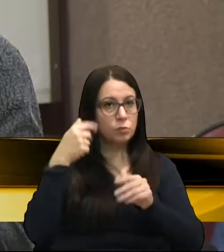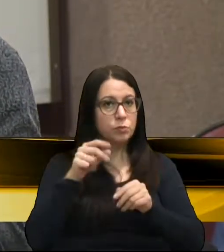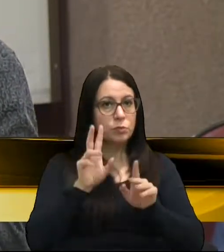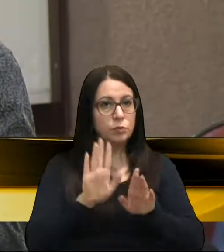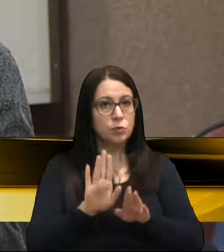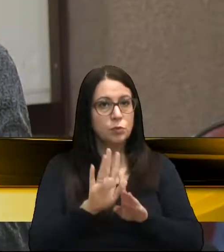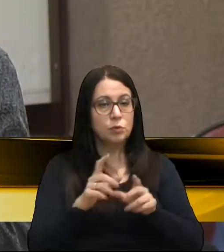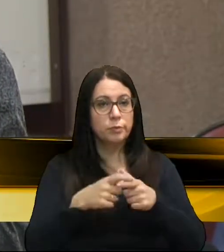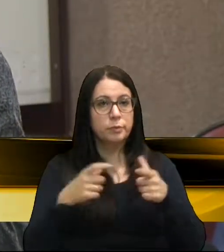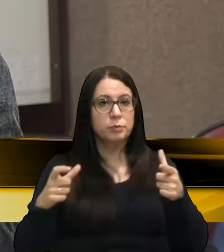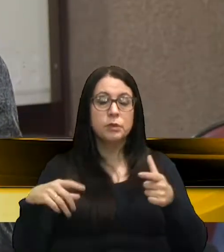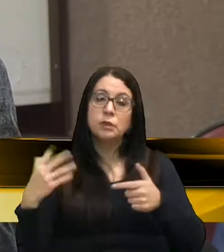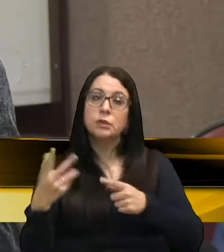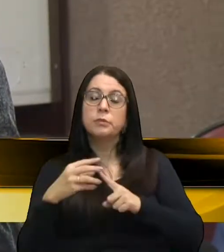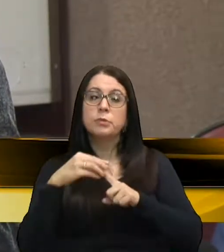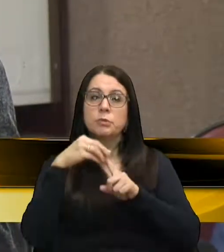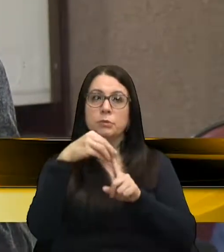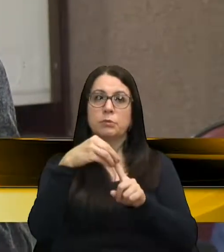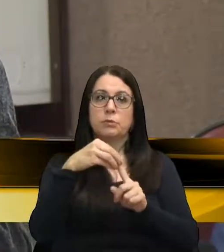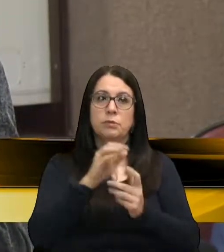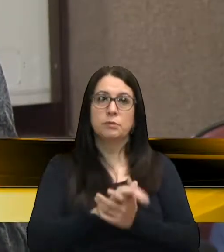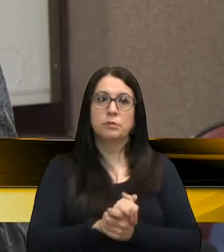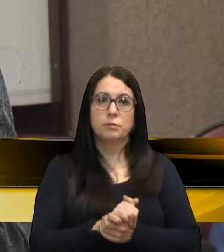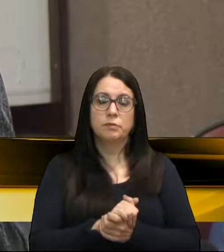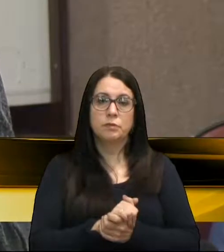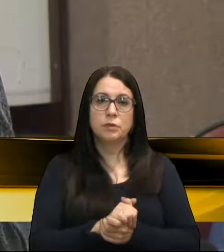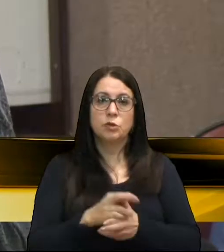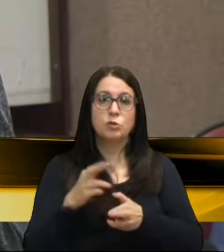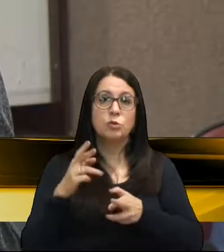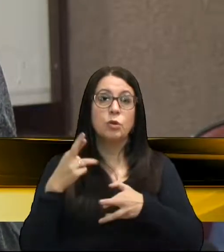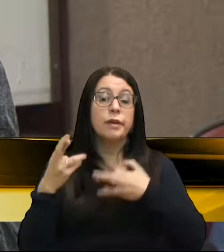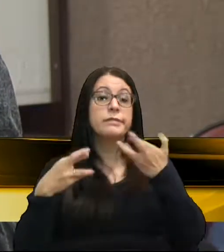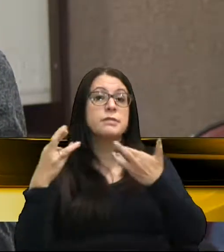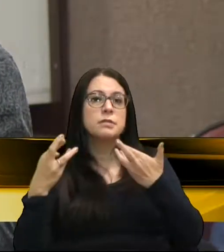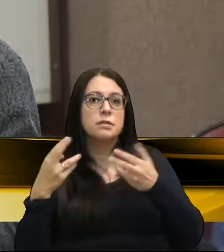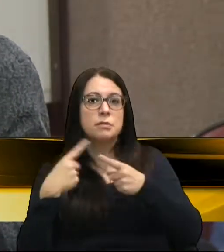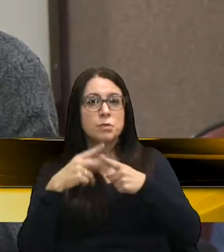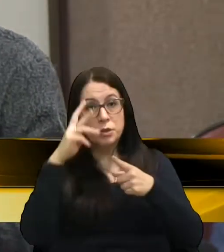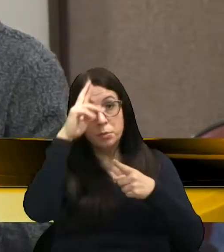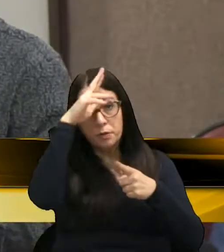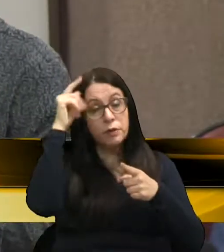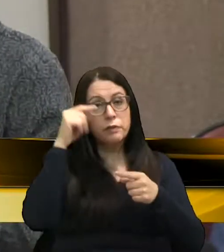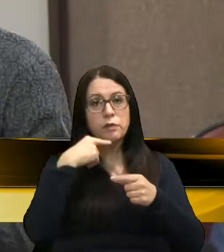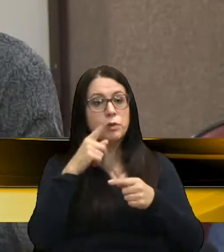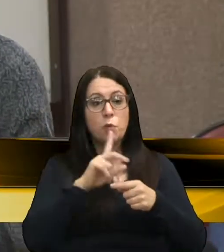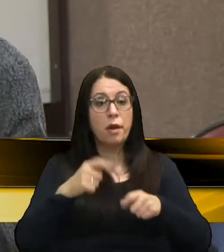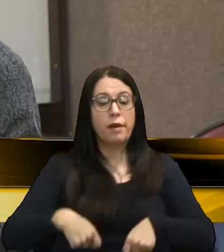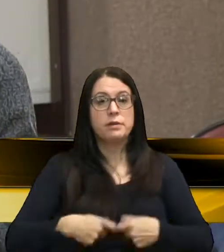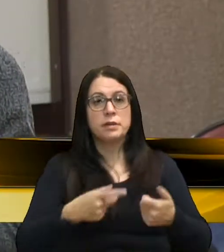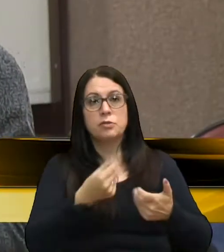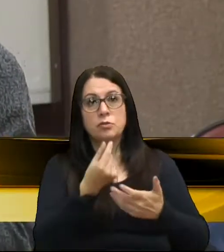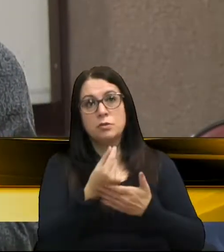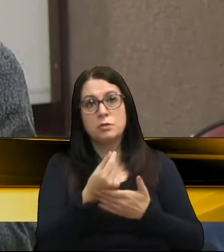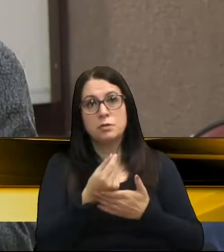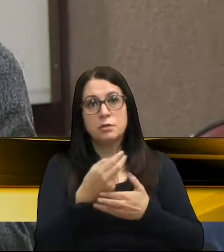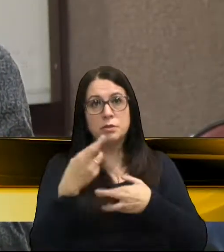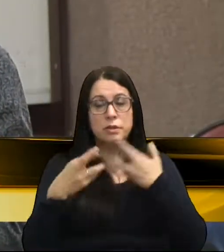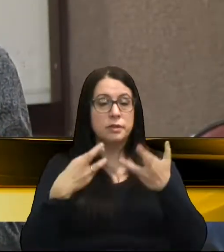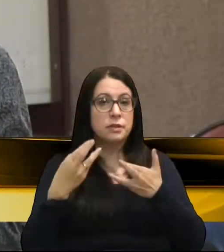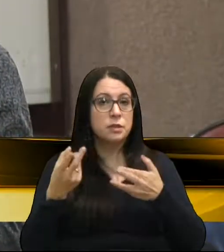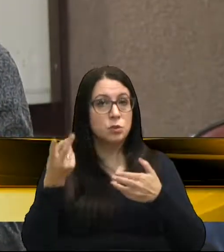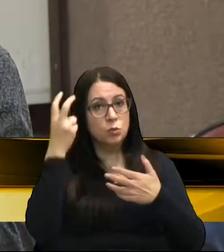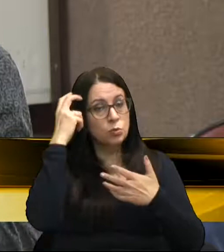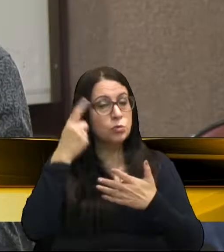e ampliada. E, principalmente, o lazer. Porque o prefeito diz que não quer gastar dinheiro em lazer, em